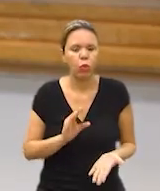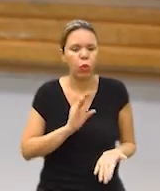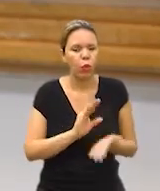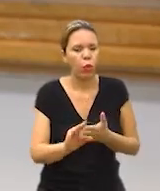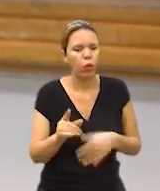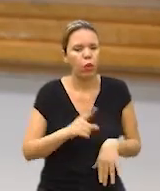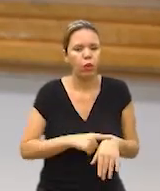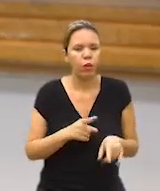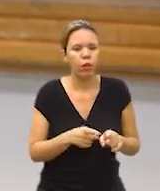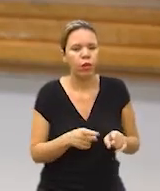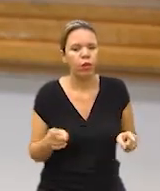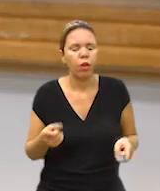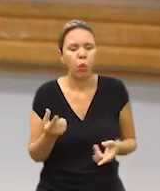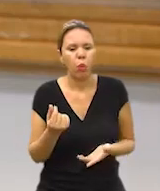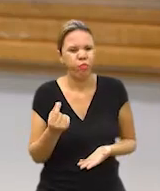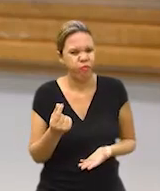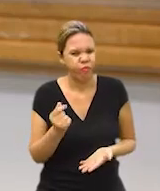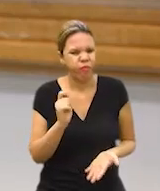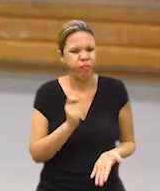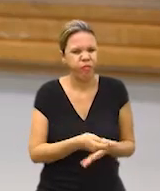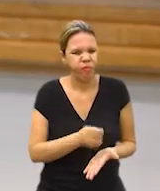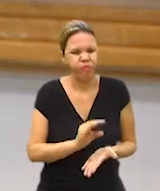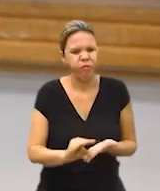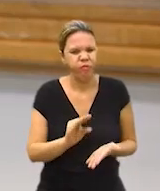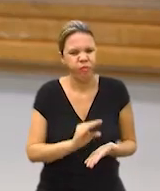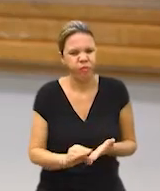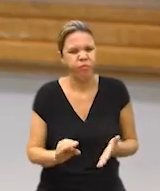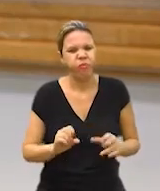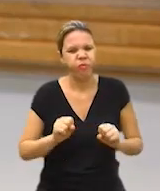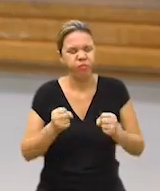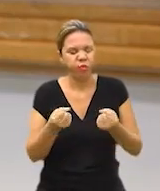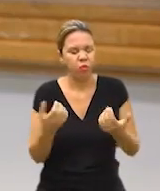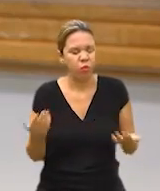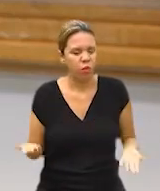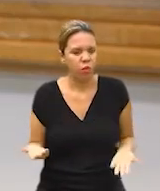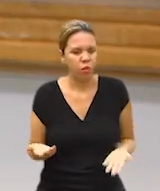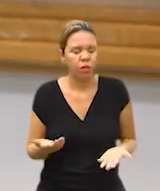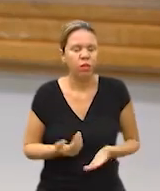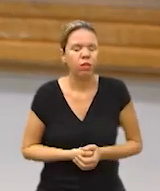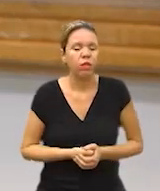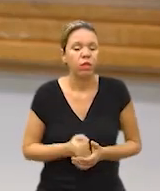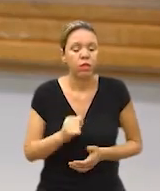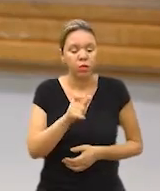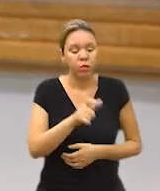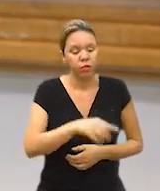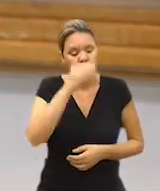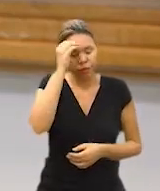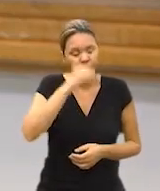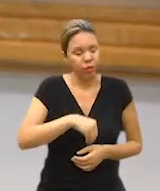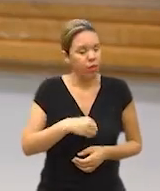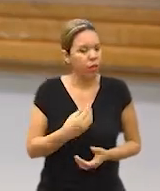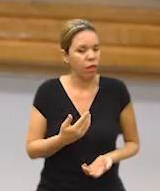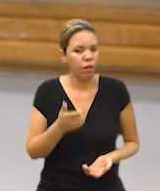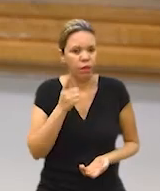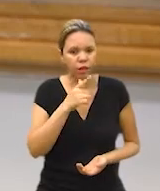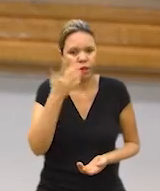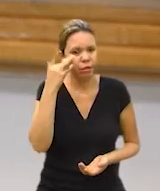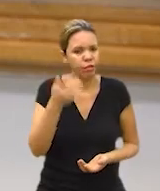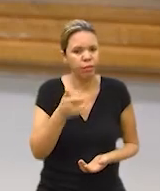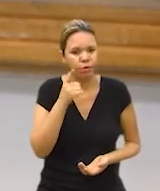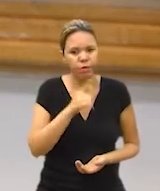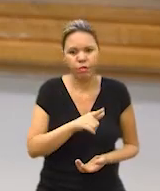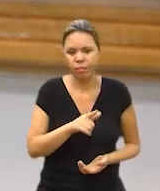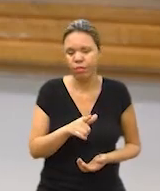de tempo, de dinheiro, de energia, e se ela desiste, ela não sai com